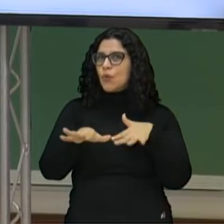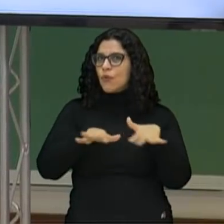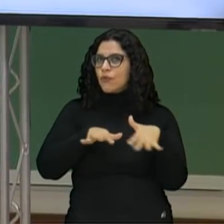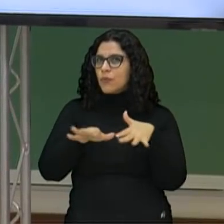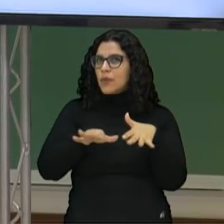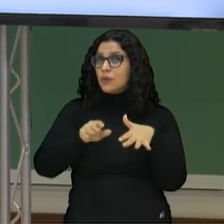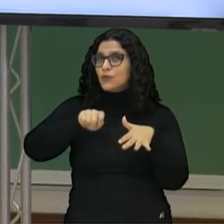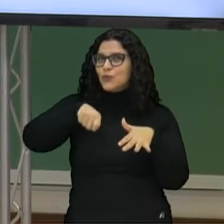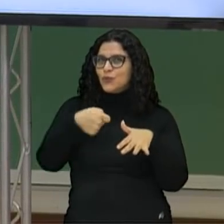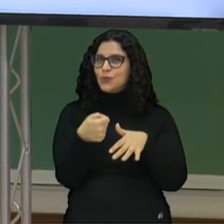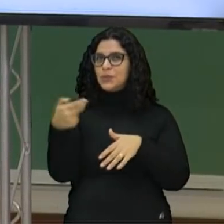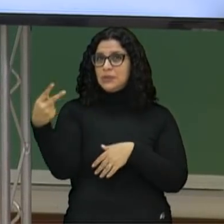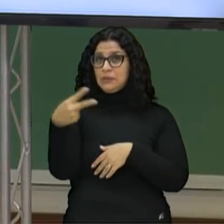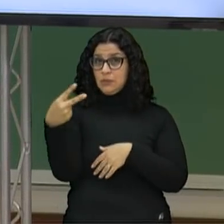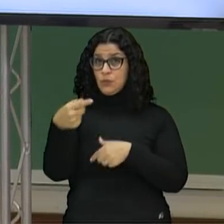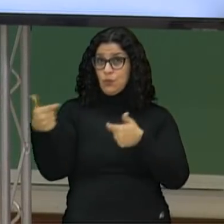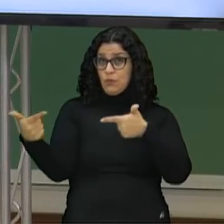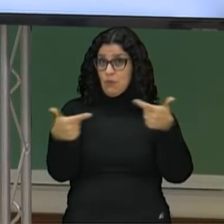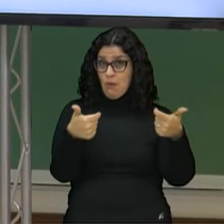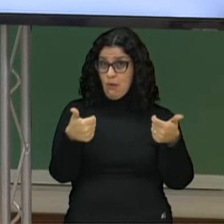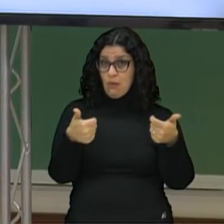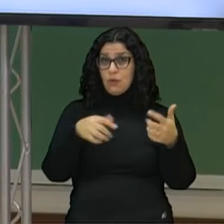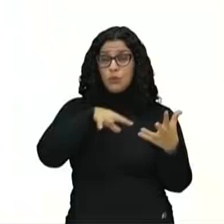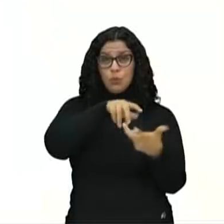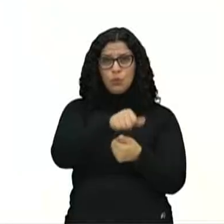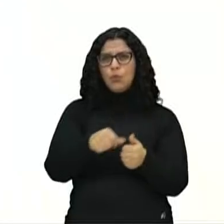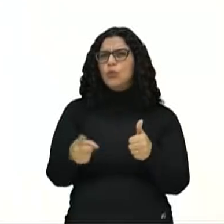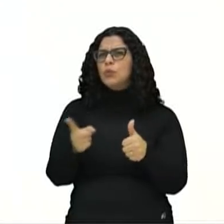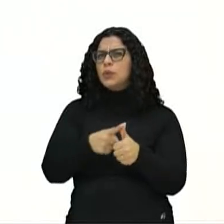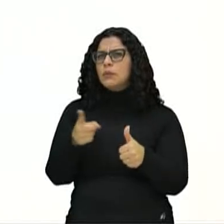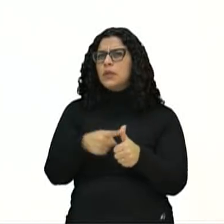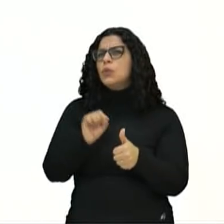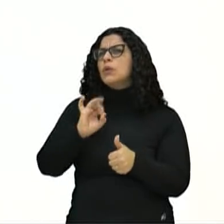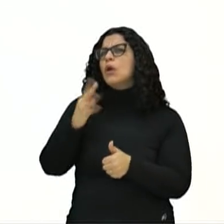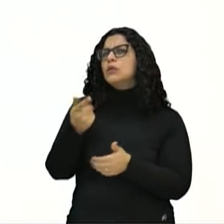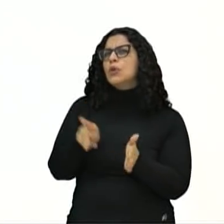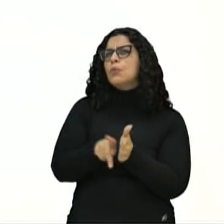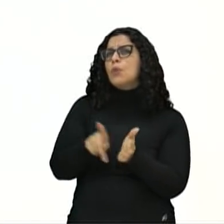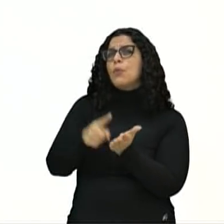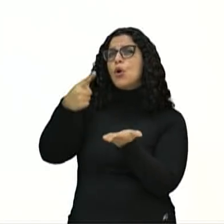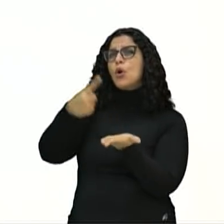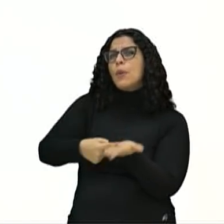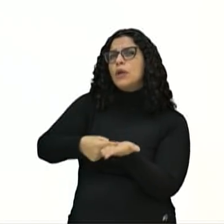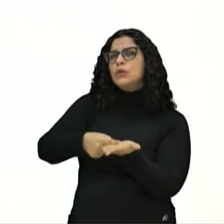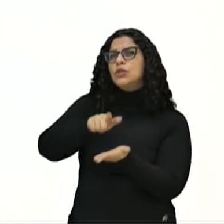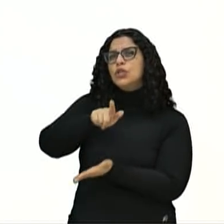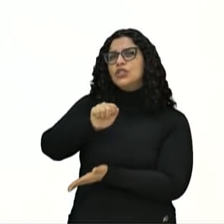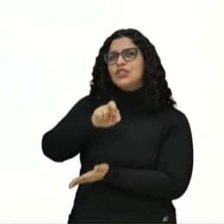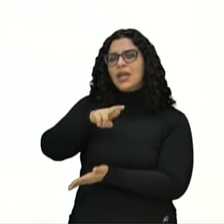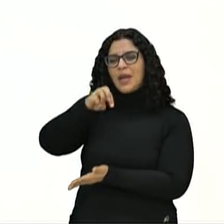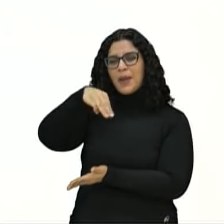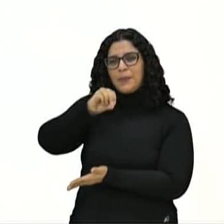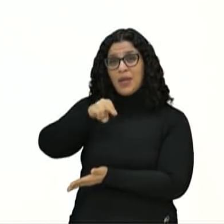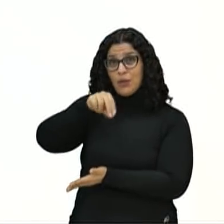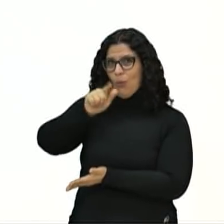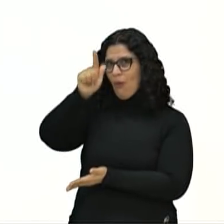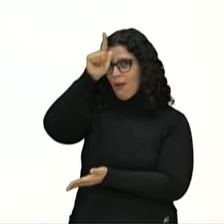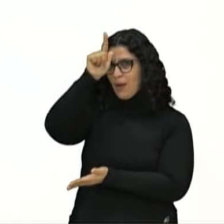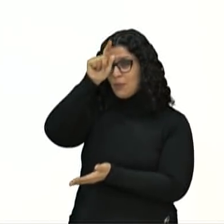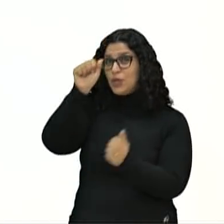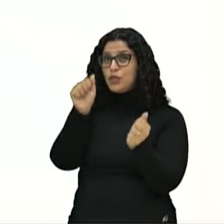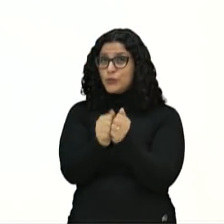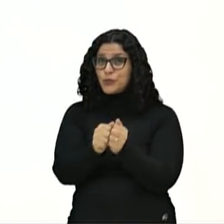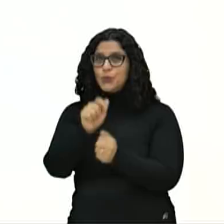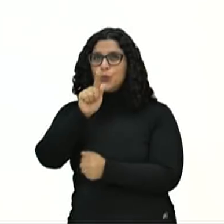movimentos da Segunda Guerra Mundial. Primeira pergunta: o que determinava o Pacto Germano-Soviético, ou, como nós vimos na